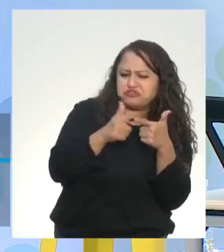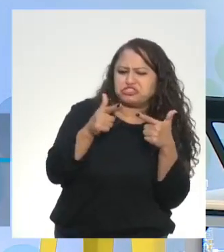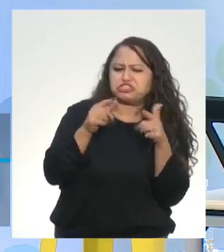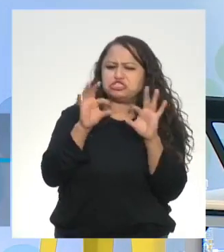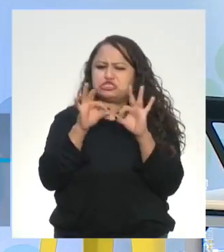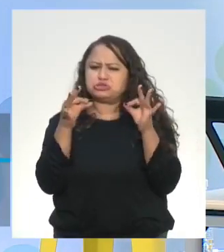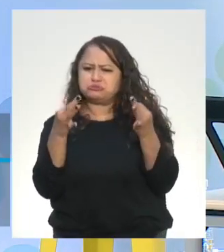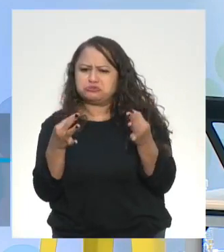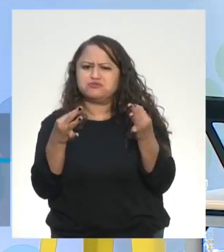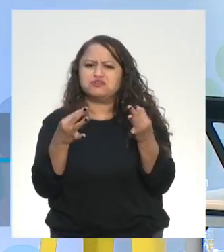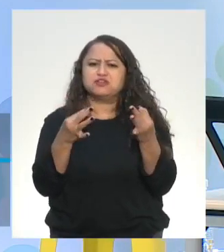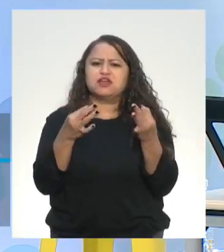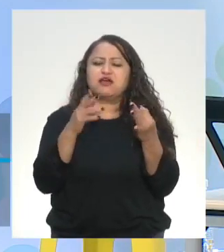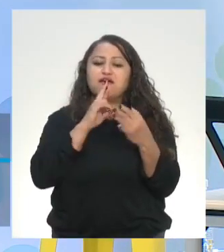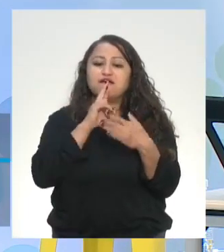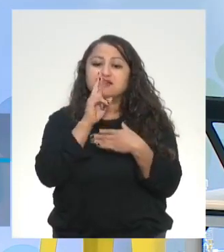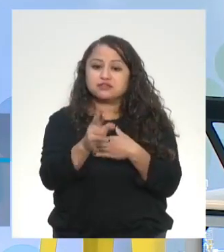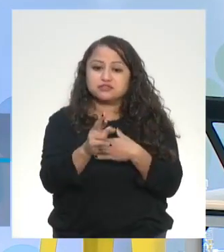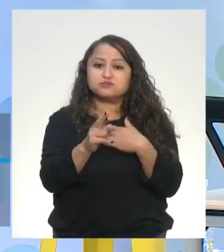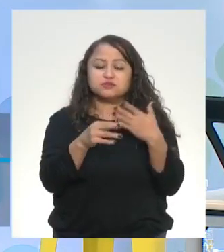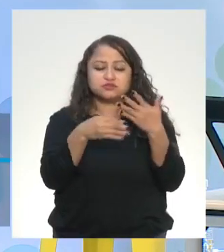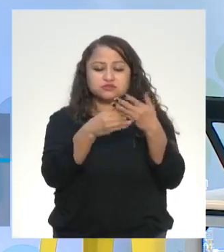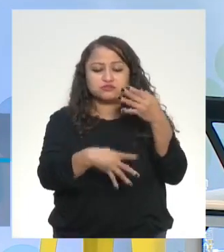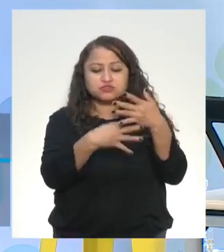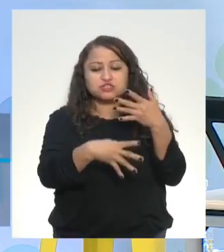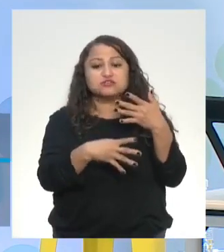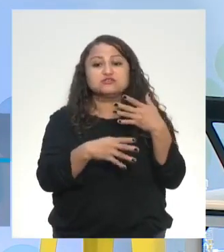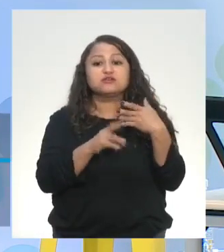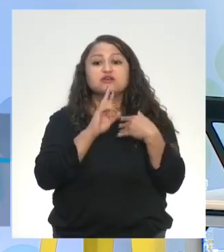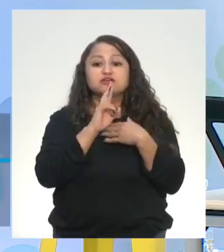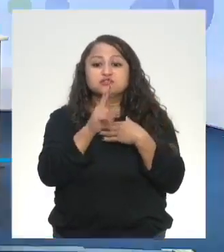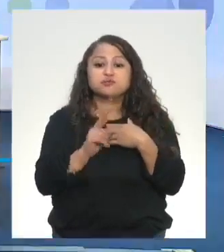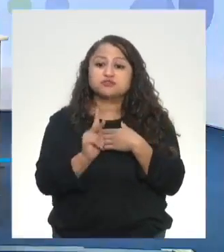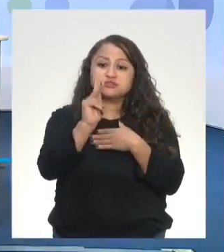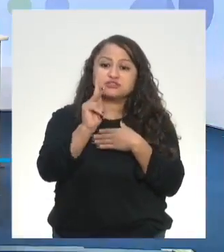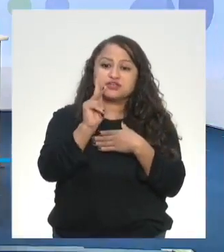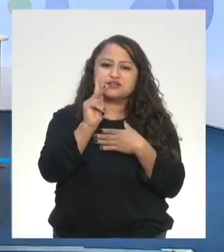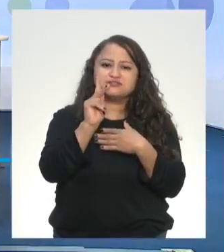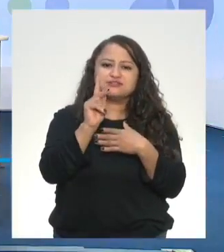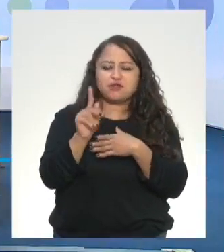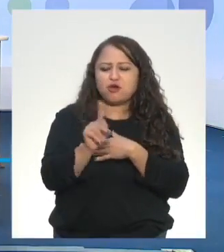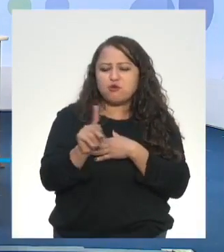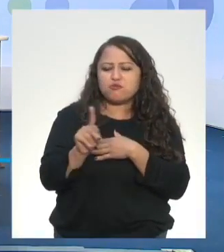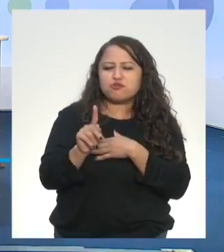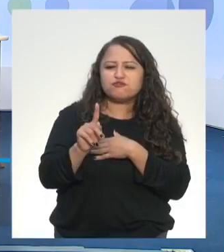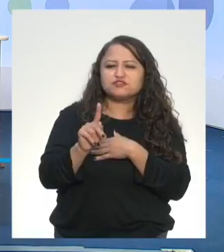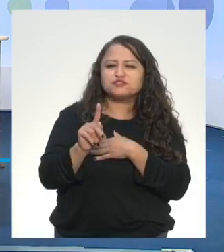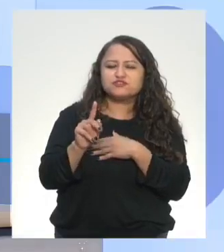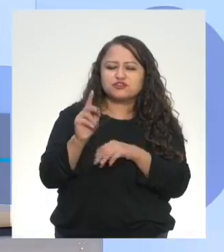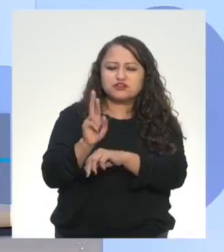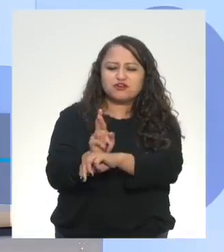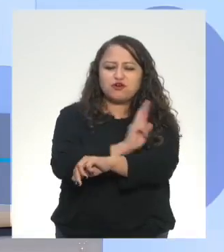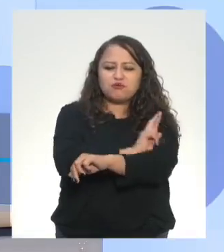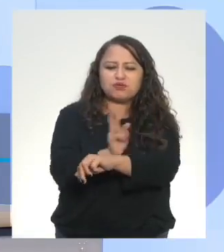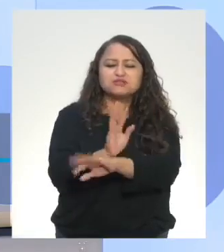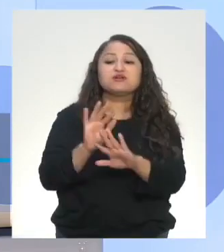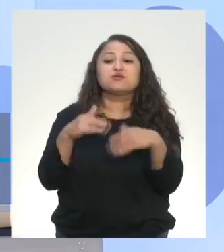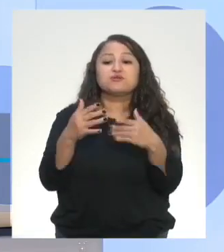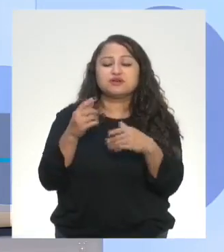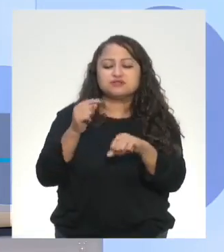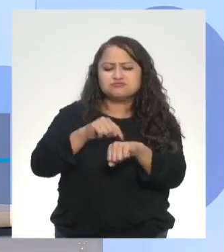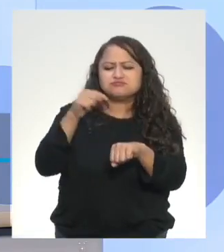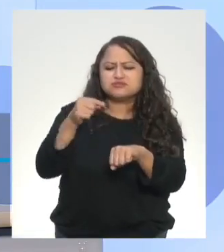já fiz o lado, já fiz o perímetro, o que está faltando? Está faltando a área. Então,